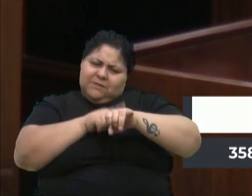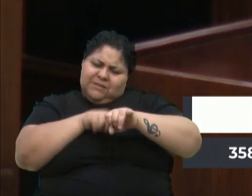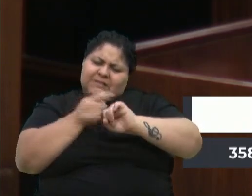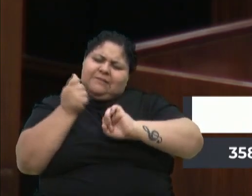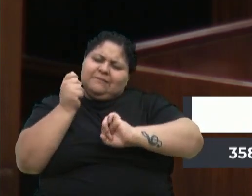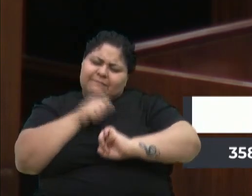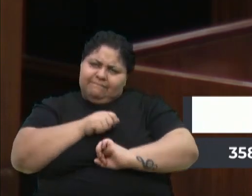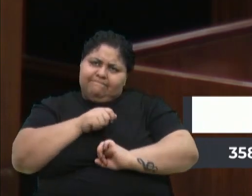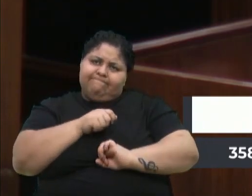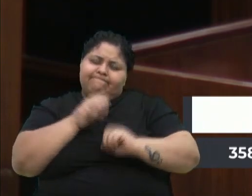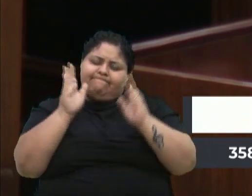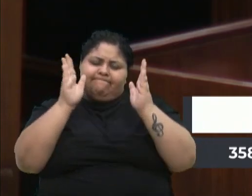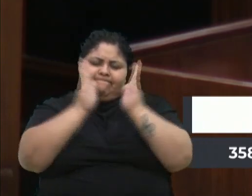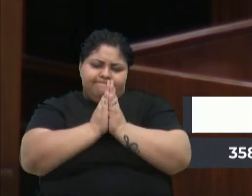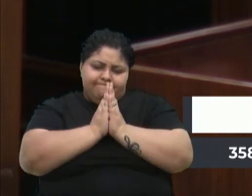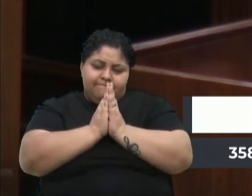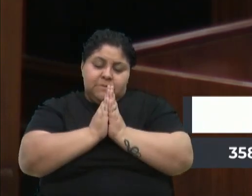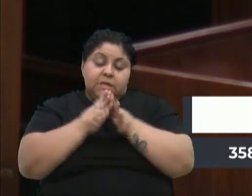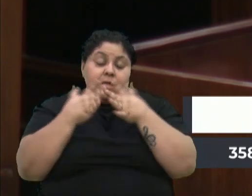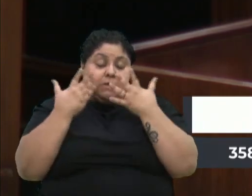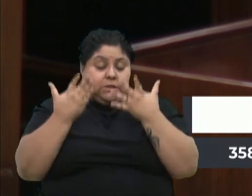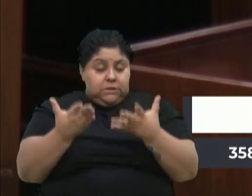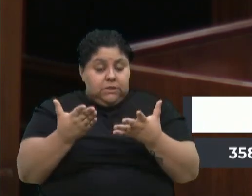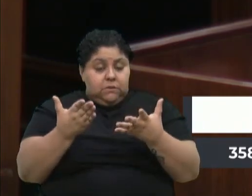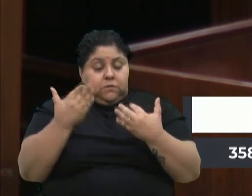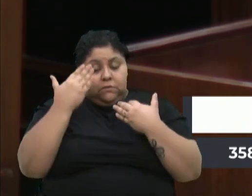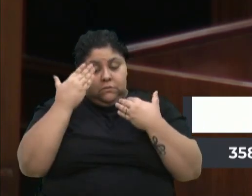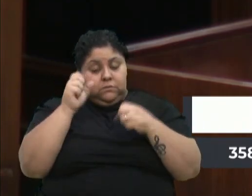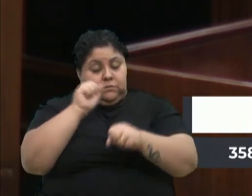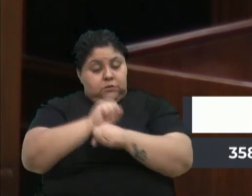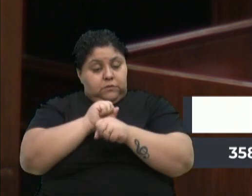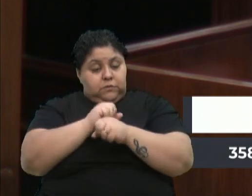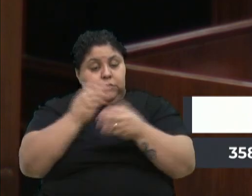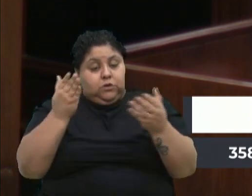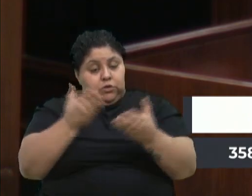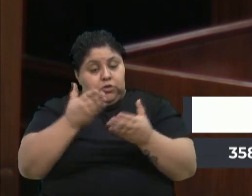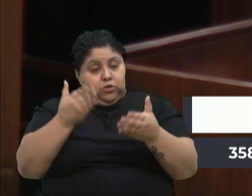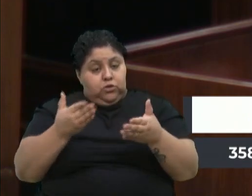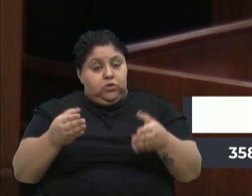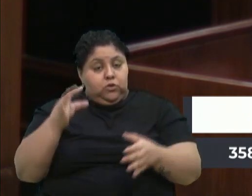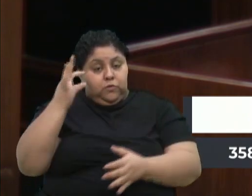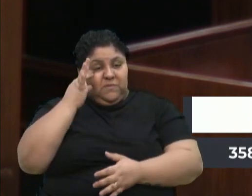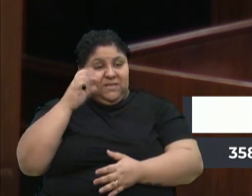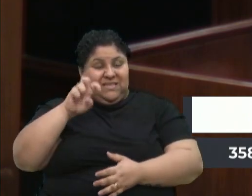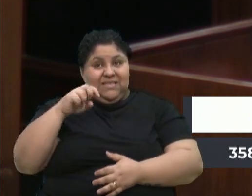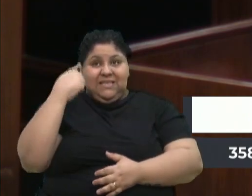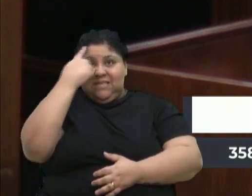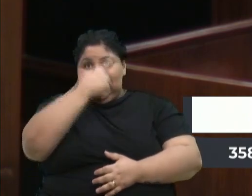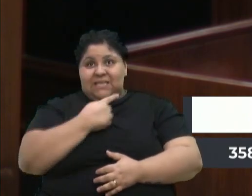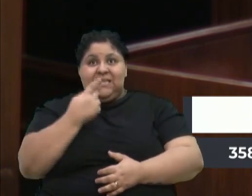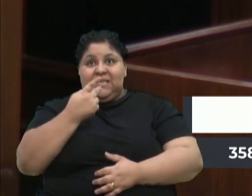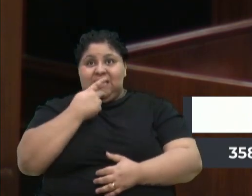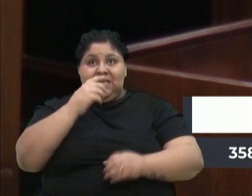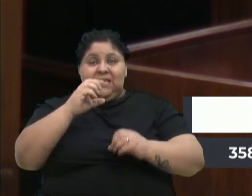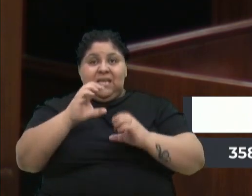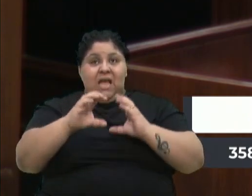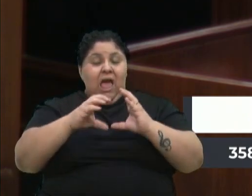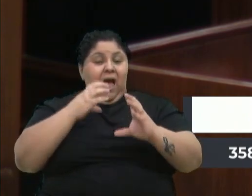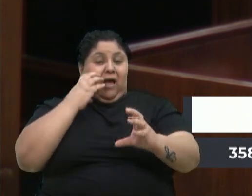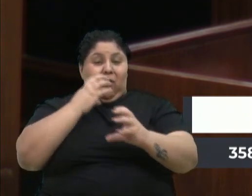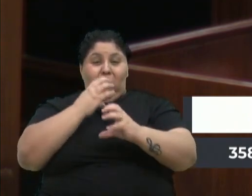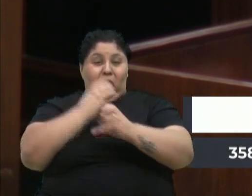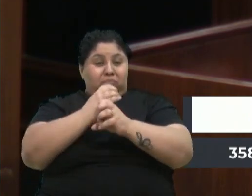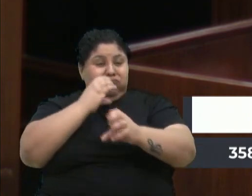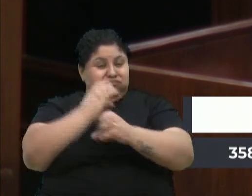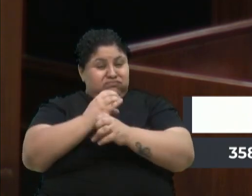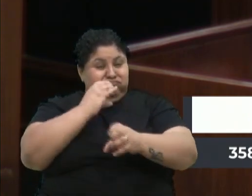necessário. Então, esperamos que hoje, vou estar lá às 5 da tarde, a comunicação falha mais uma vez na prefeitura,